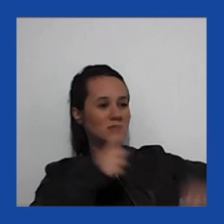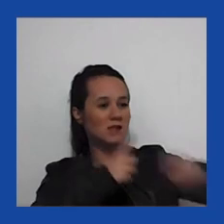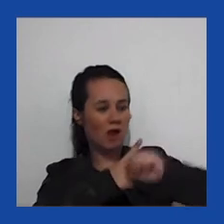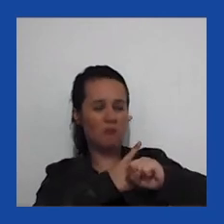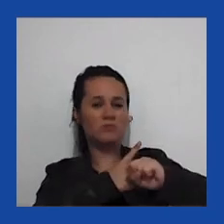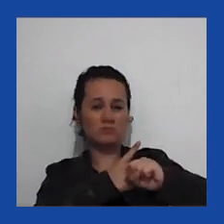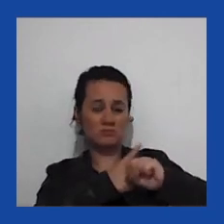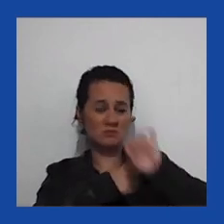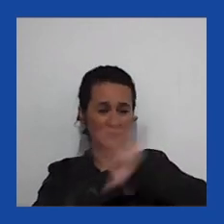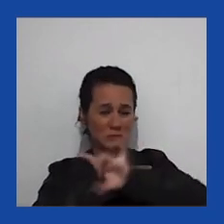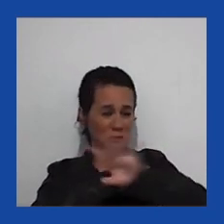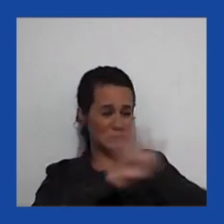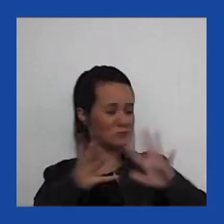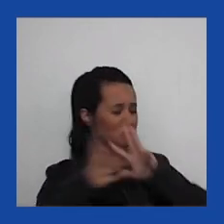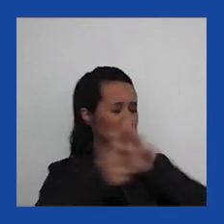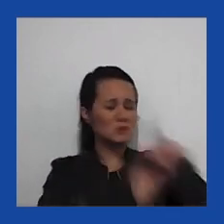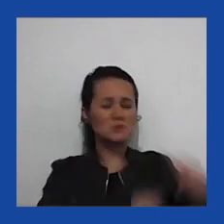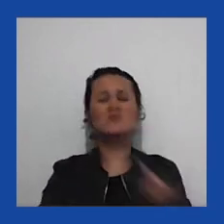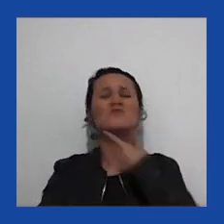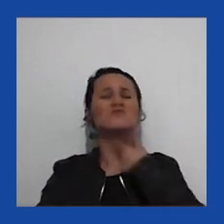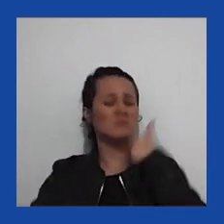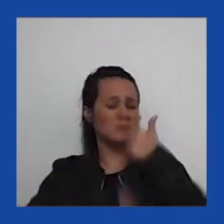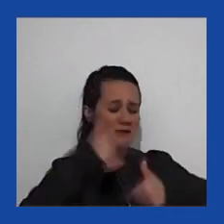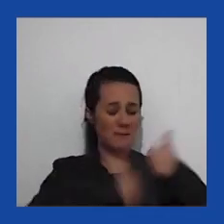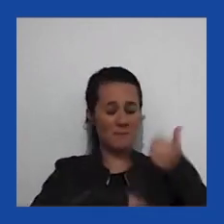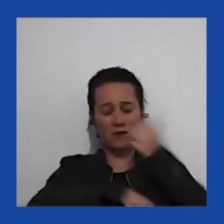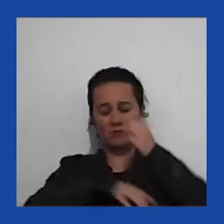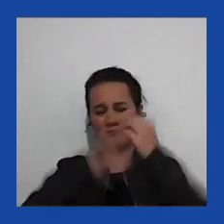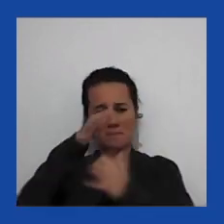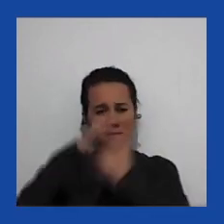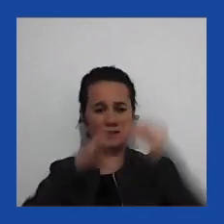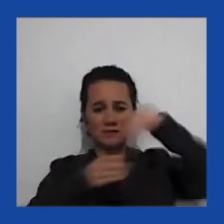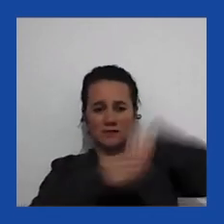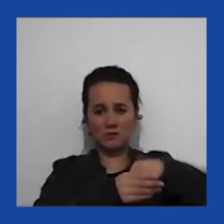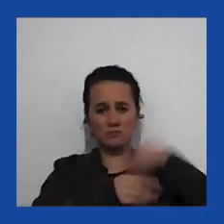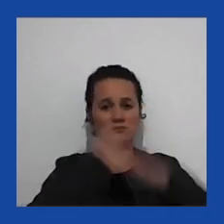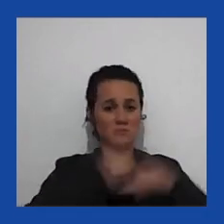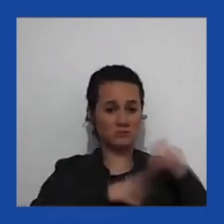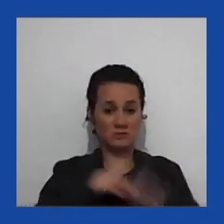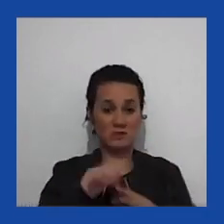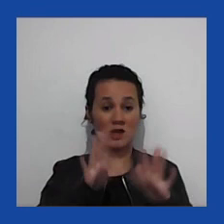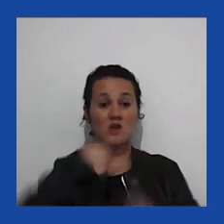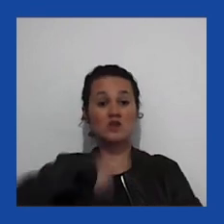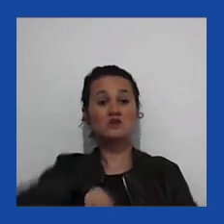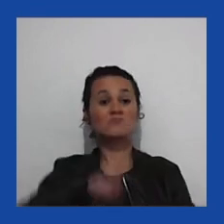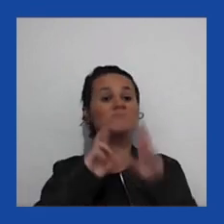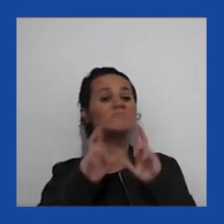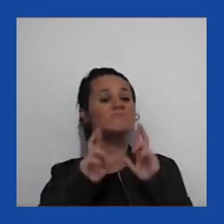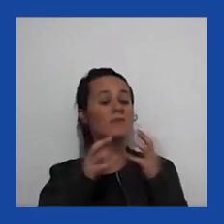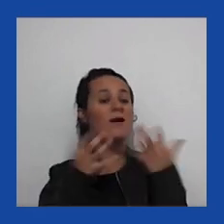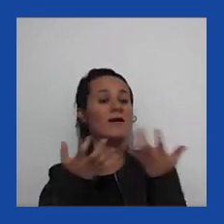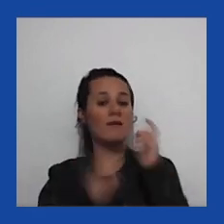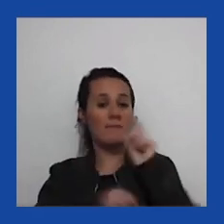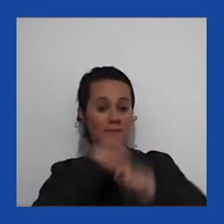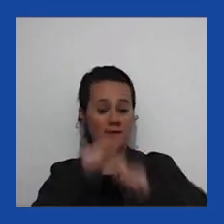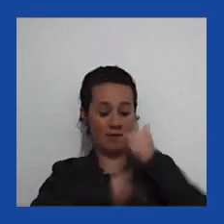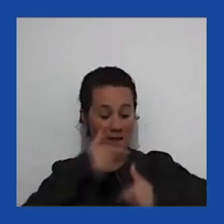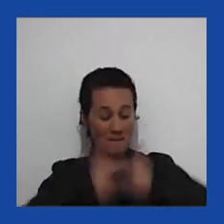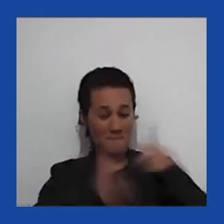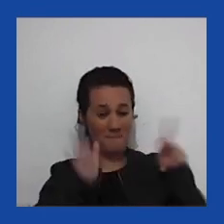em todas as esferas de atuação das nossas empresas. O que a gente espera é que a nossa jornada de cidadania em cena